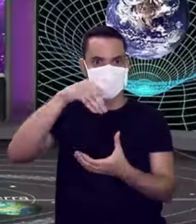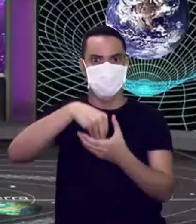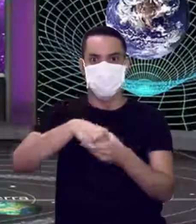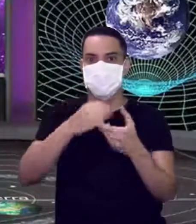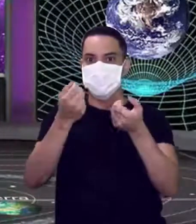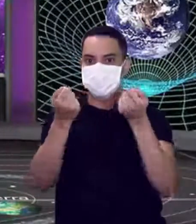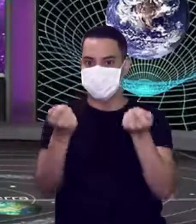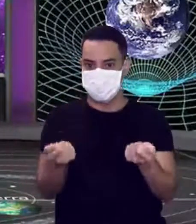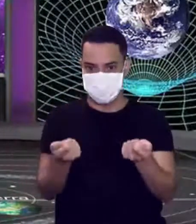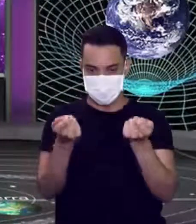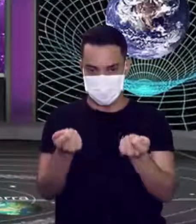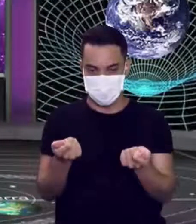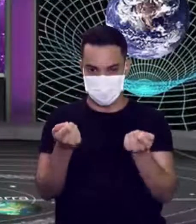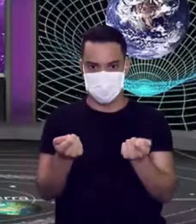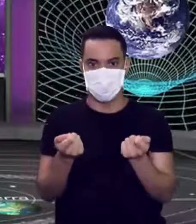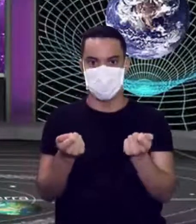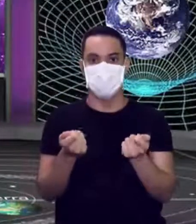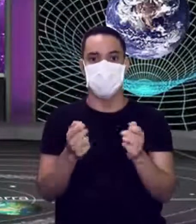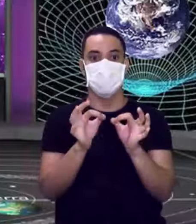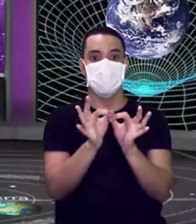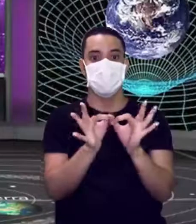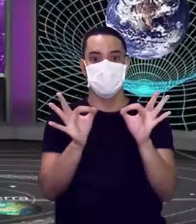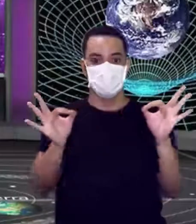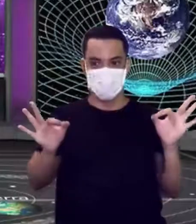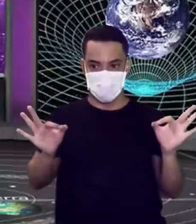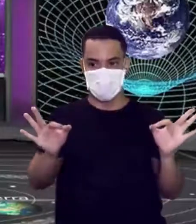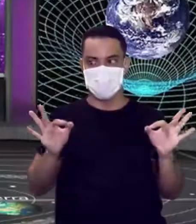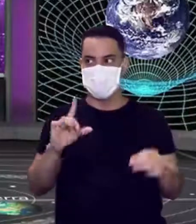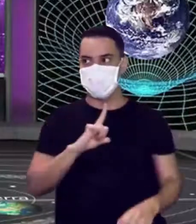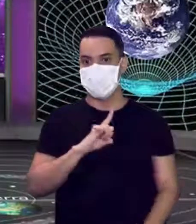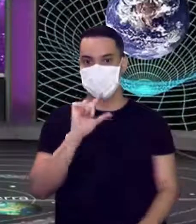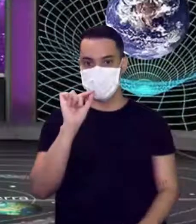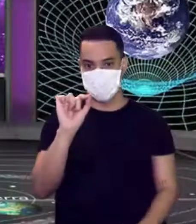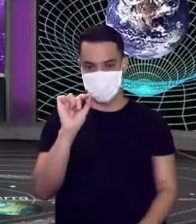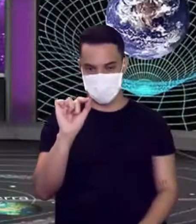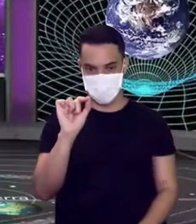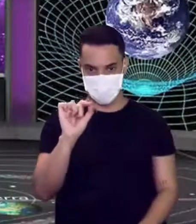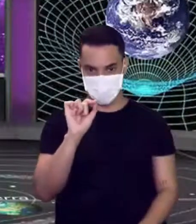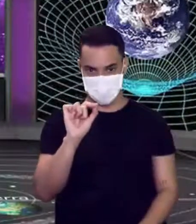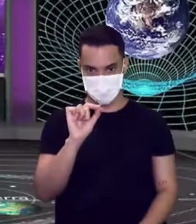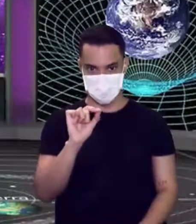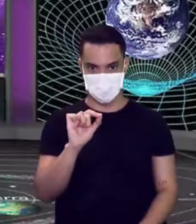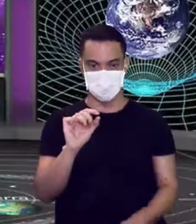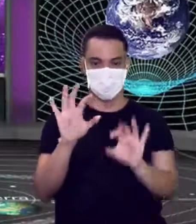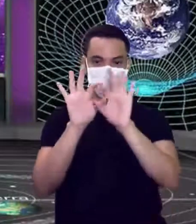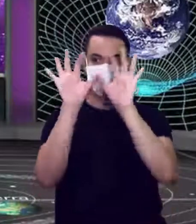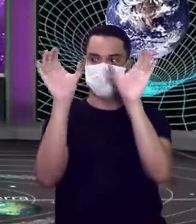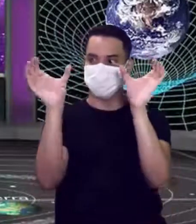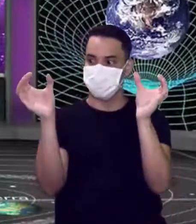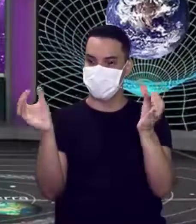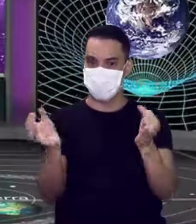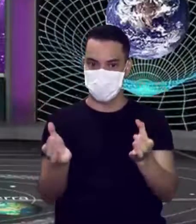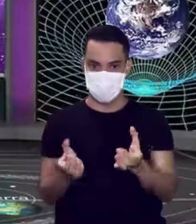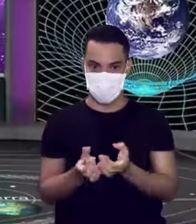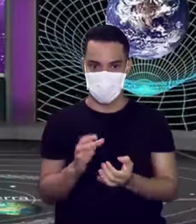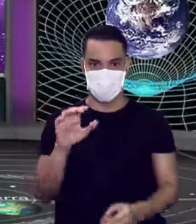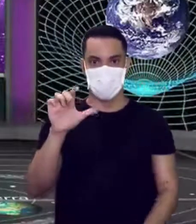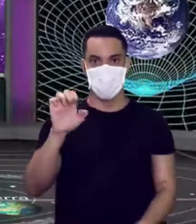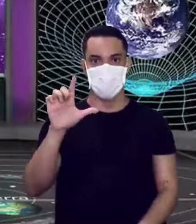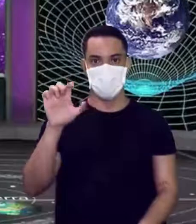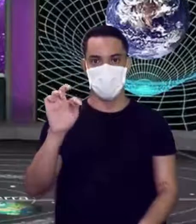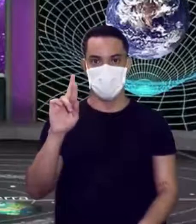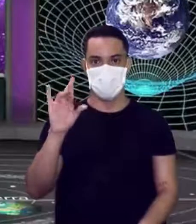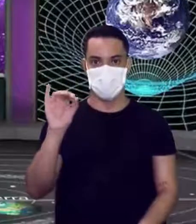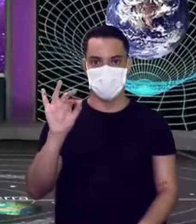tá? Bem distante desse núcleo tem o quê? Lá nas camadinhas nas eletrosferas,